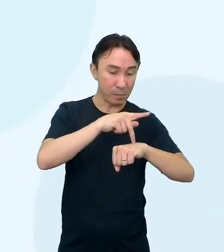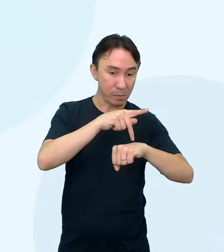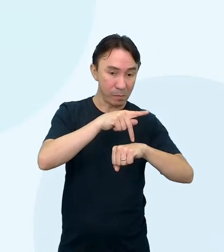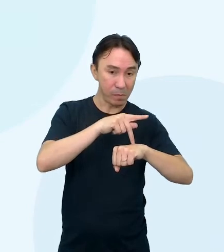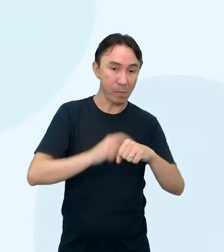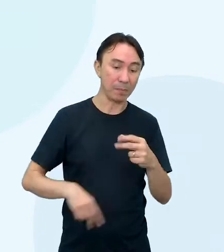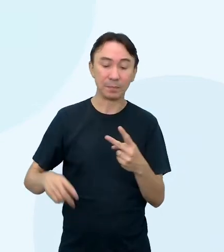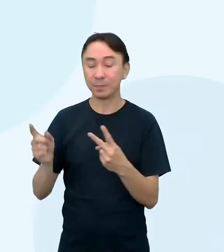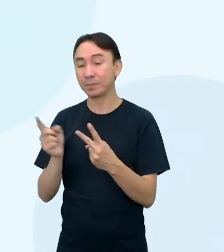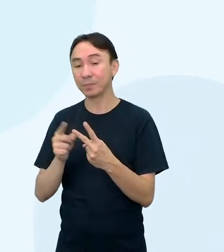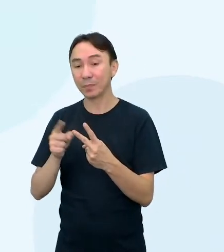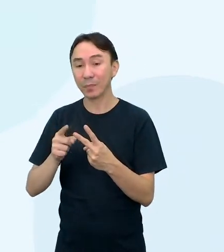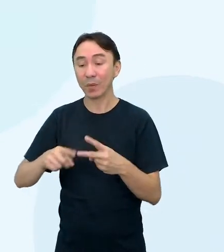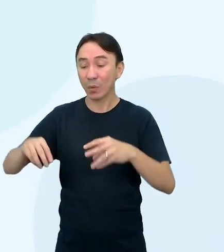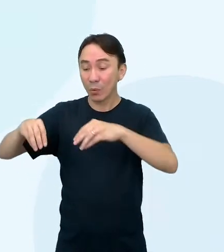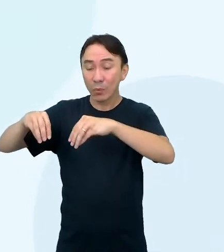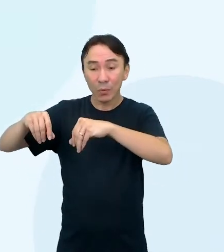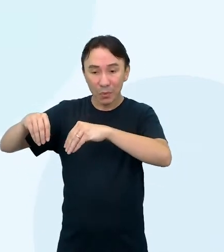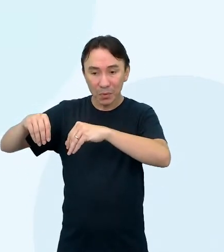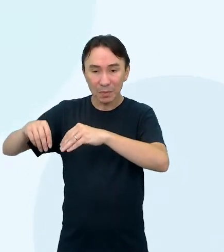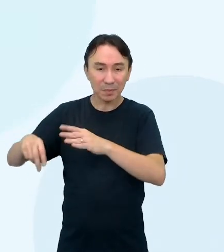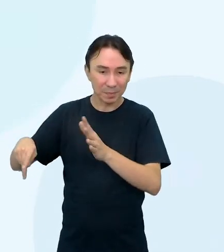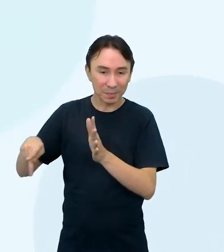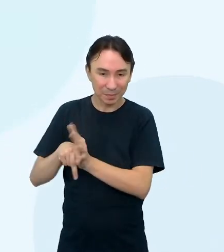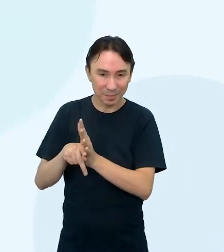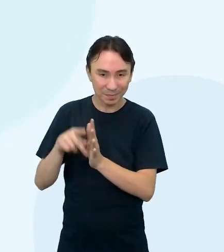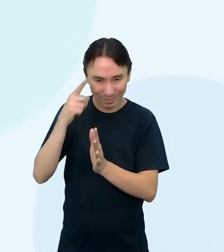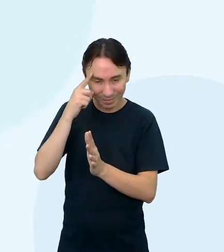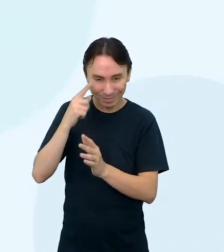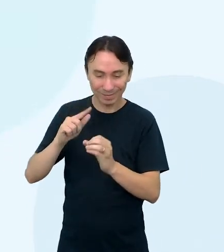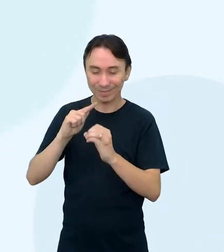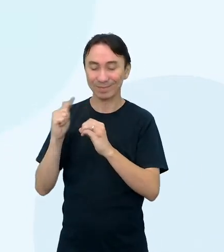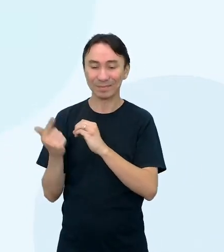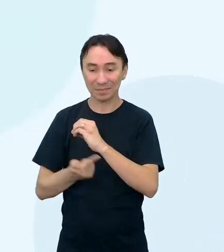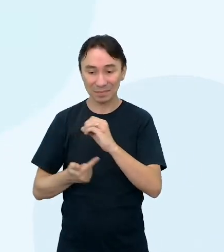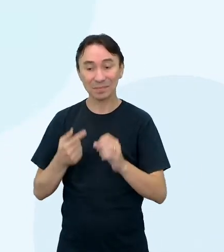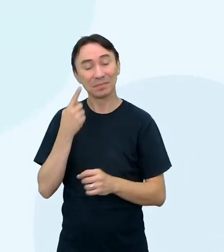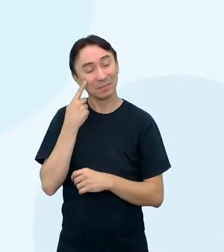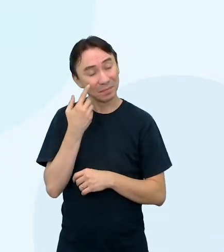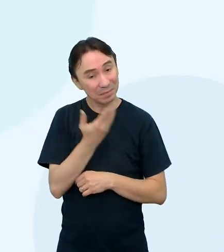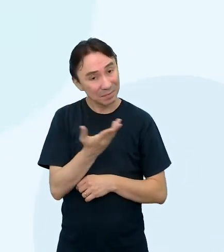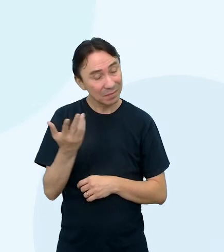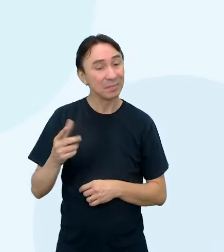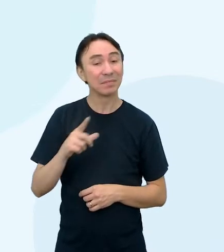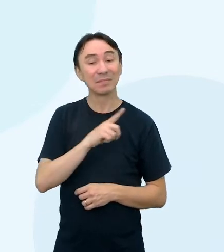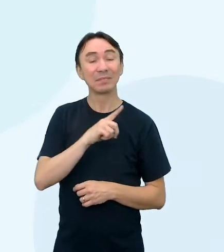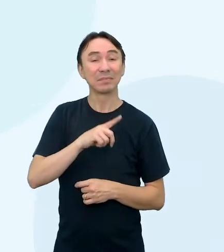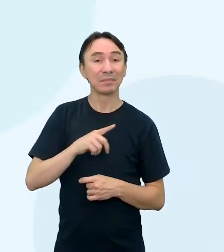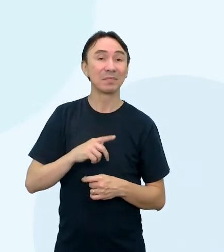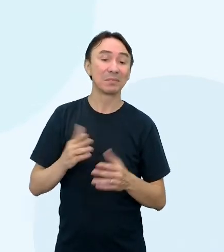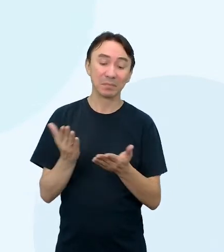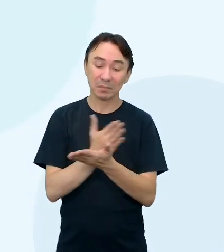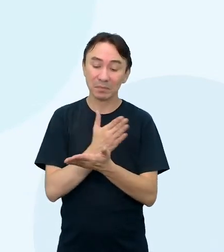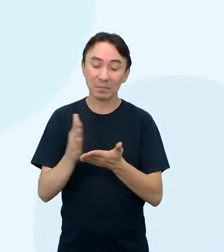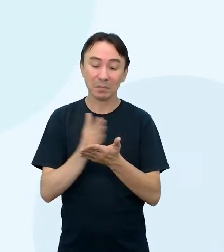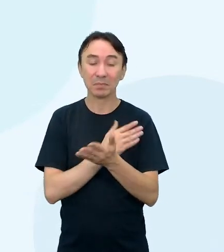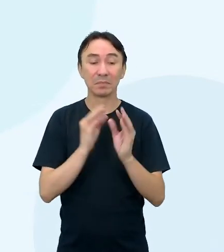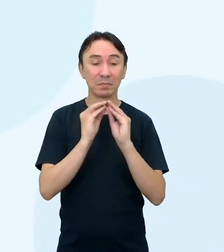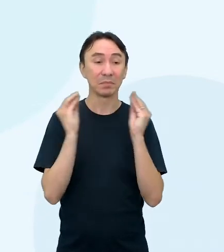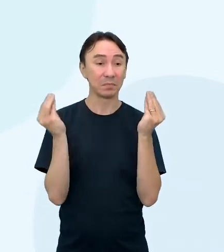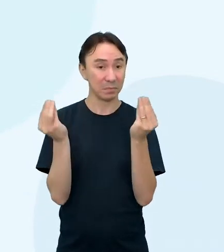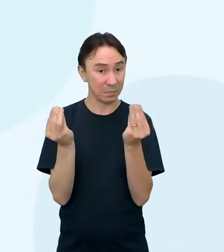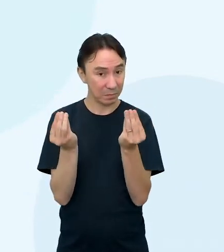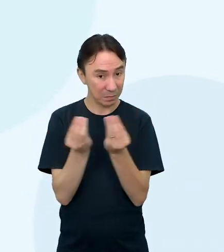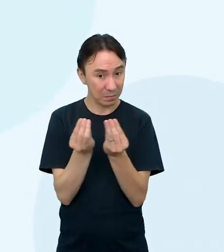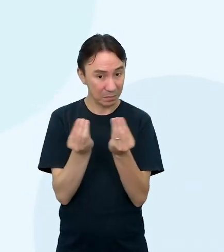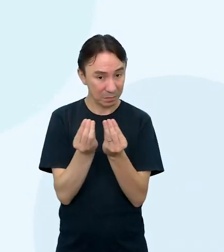de geografia, vocês vão ver as substâncias, vocês vão ver que vai ser falado